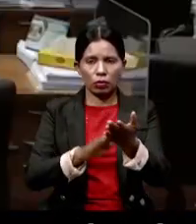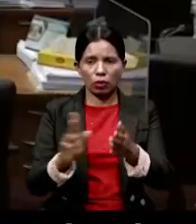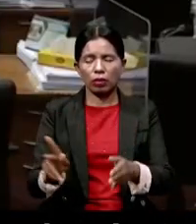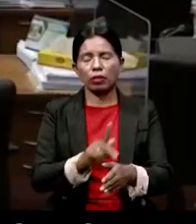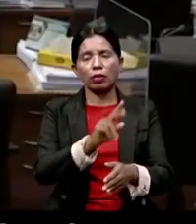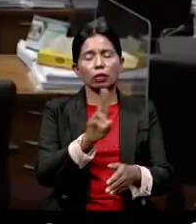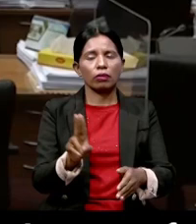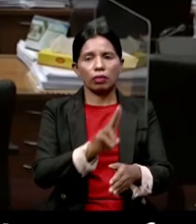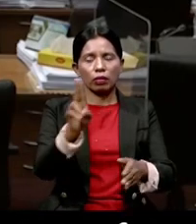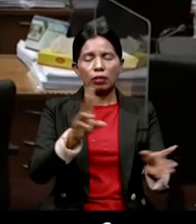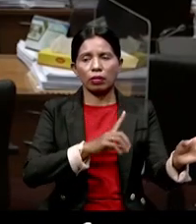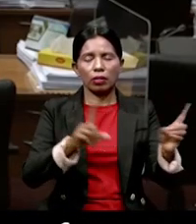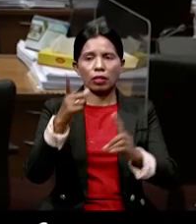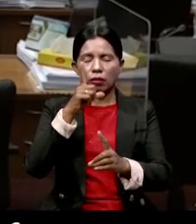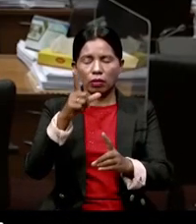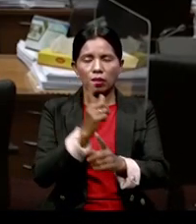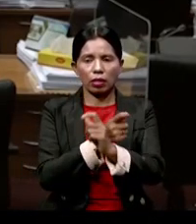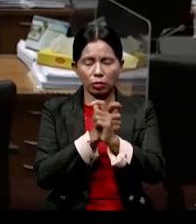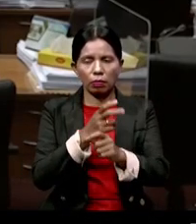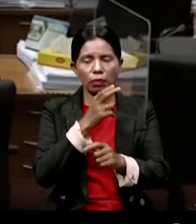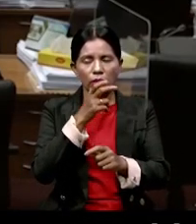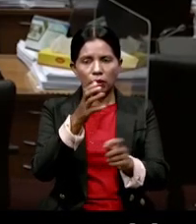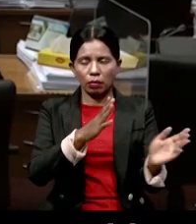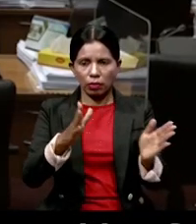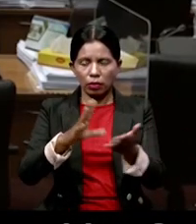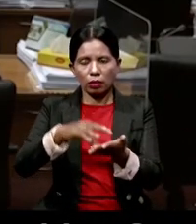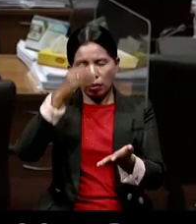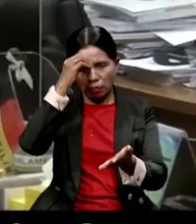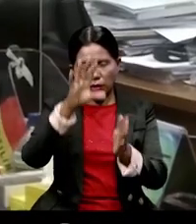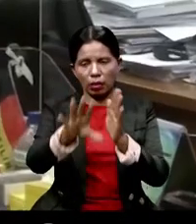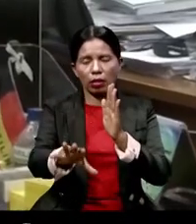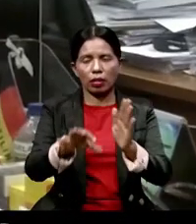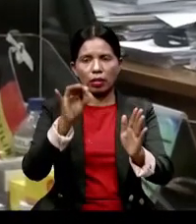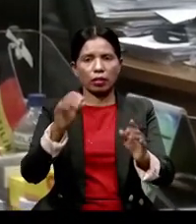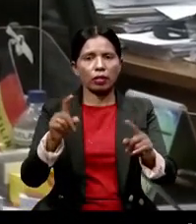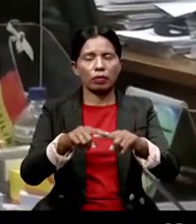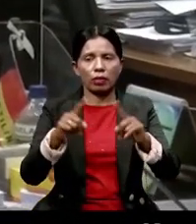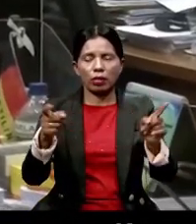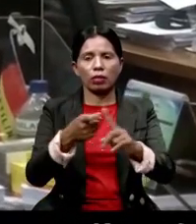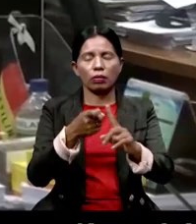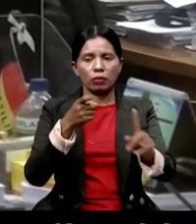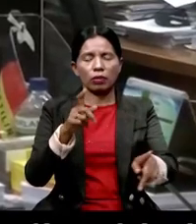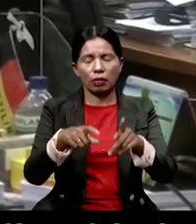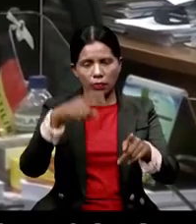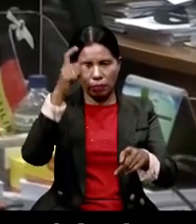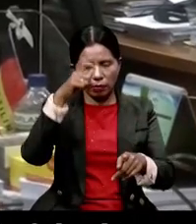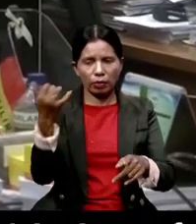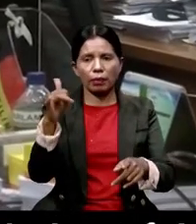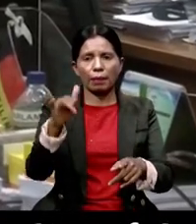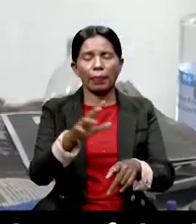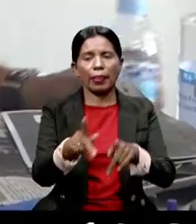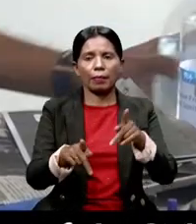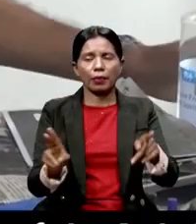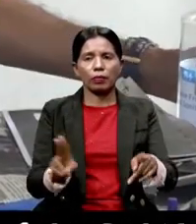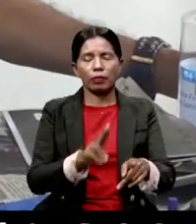a implementar a lei em português no teto e o processo de aprendizagem reta na reação lá nessa anúncia academista Cira. Tuir academista Rússia